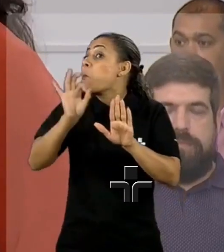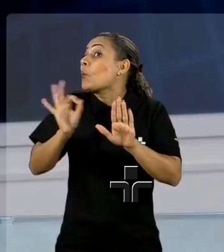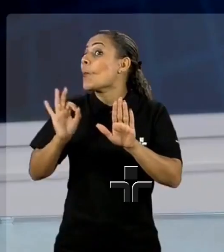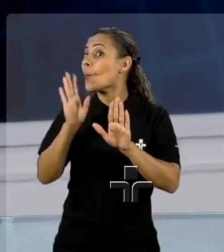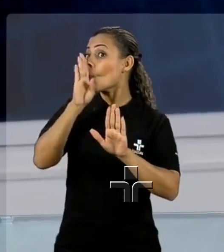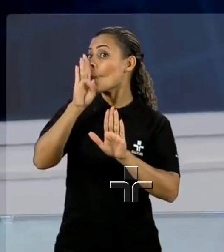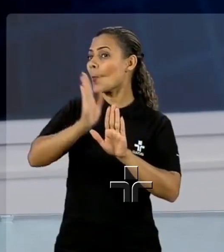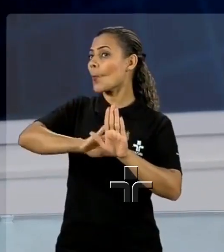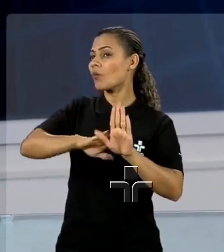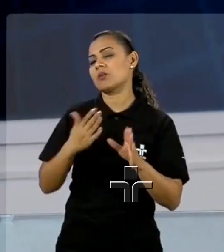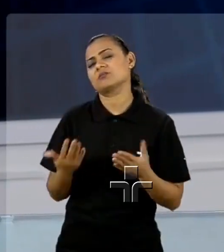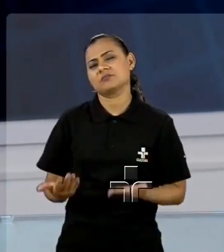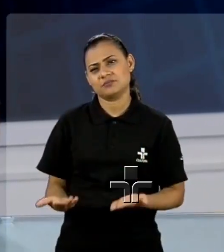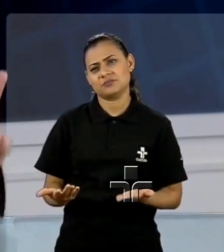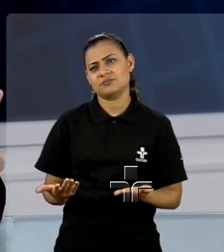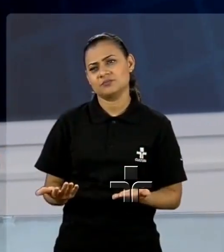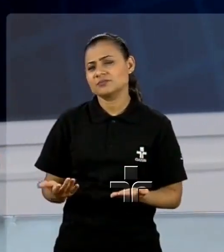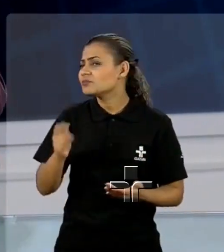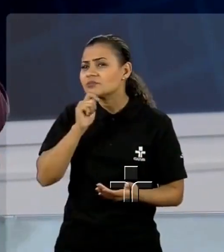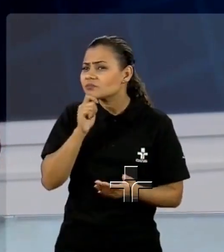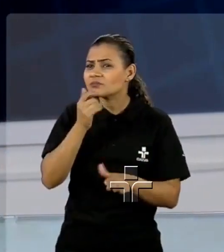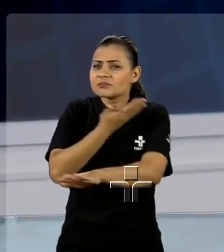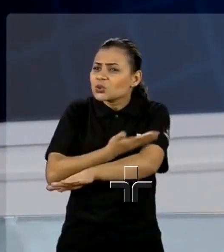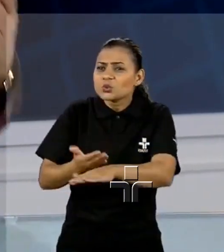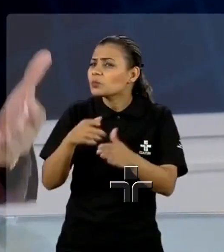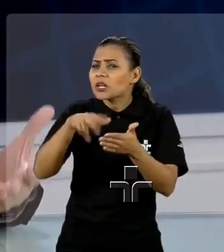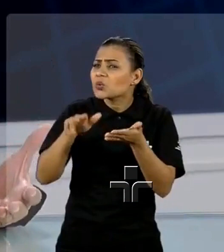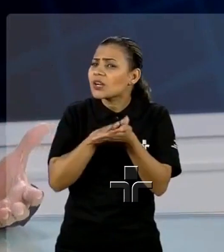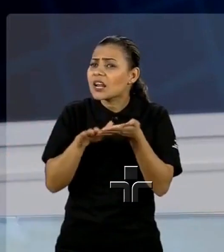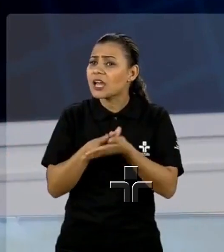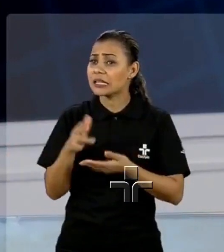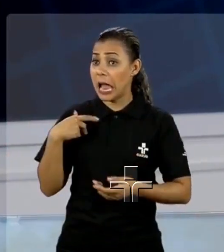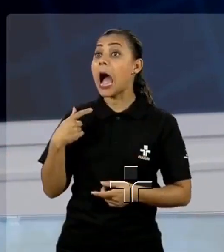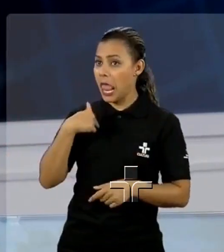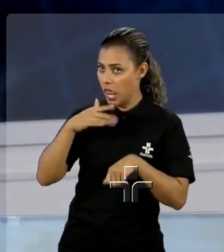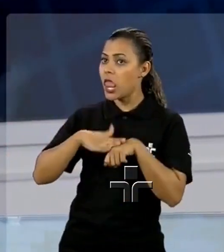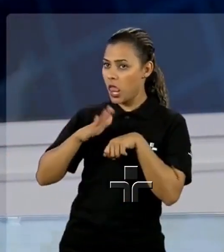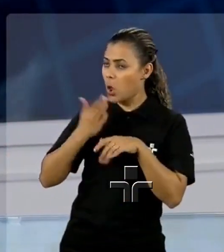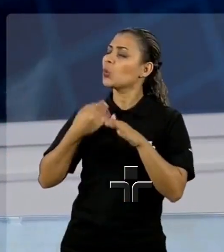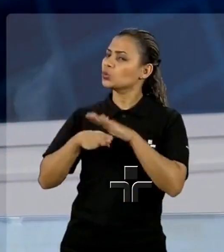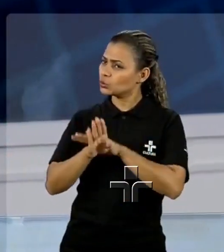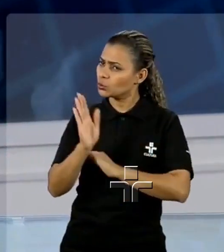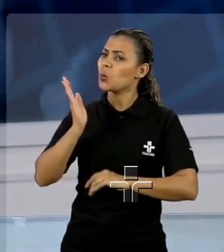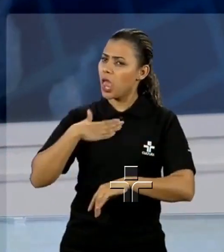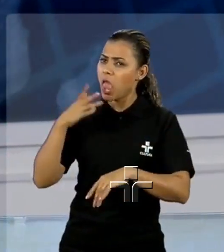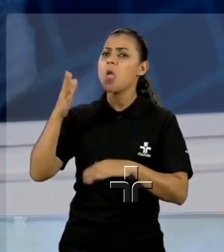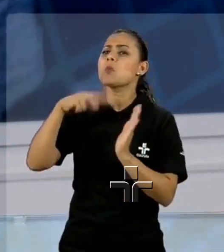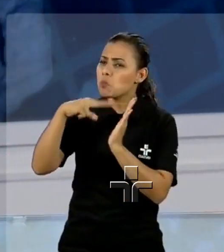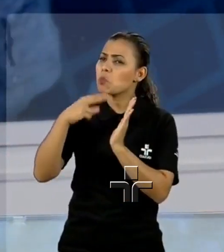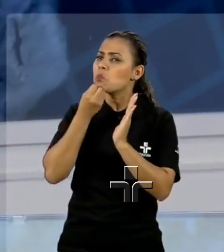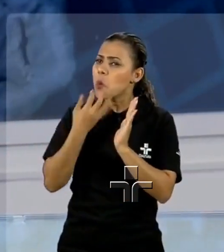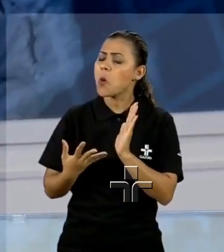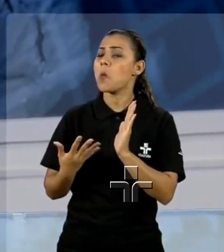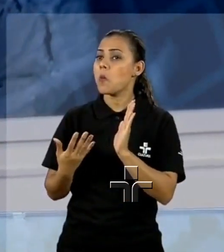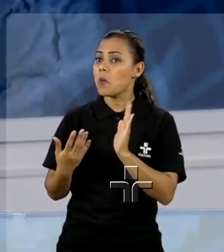ler, mas na realidade não lê, não tem o hábito da leitura, mas fala que deve ter o hábito da leitura. Na verdade, a impressão que eu tenho é que o hábito da leitura, que é